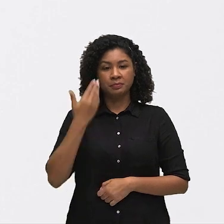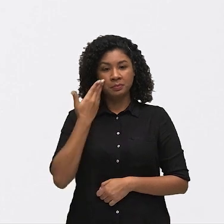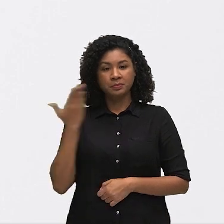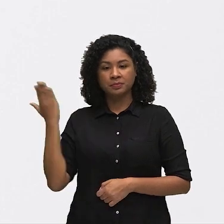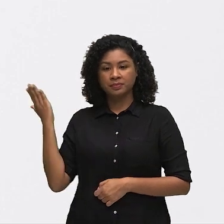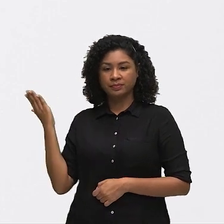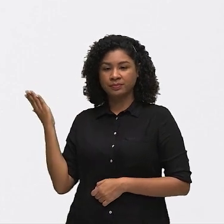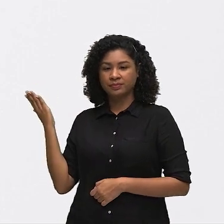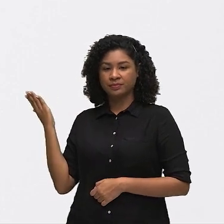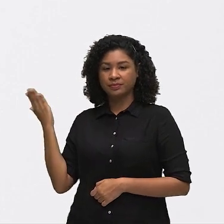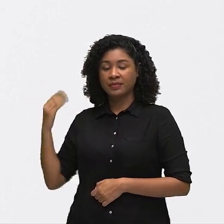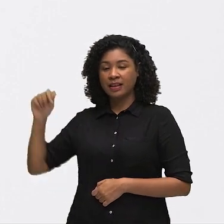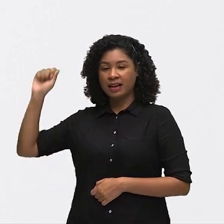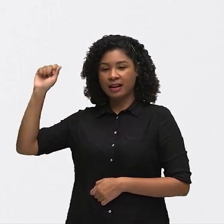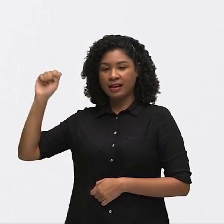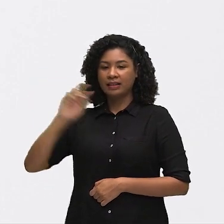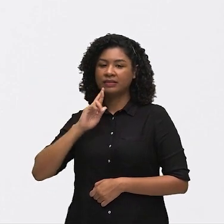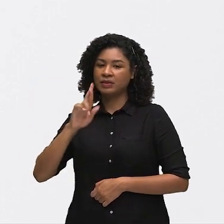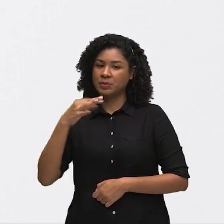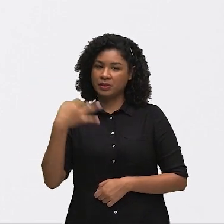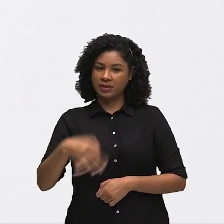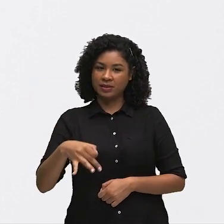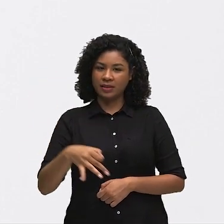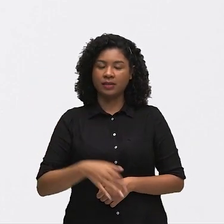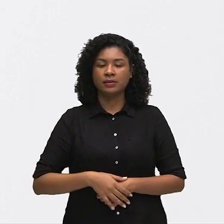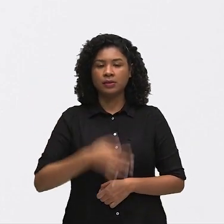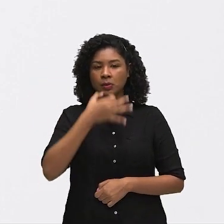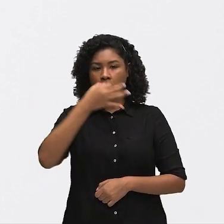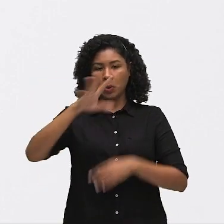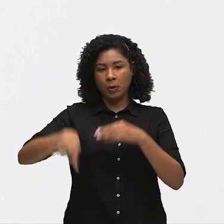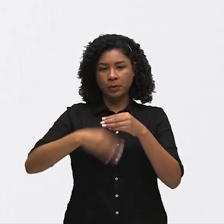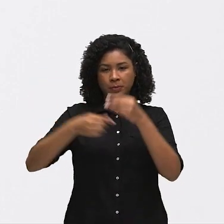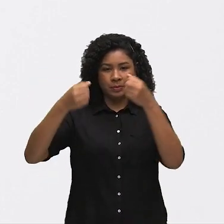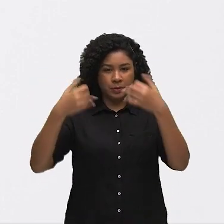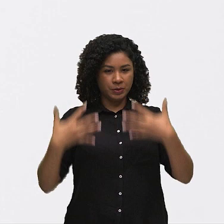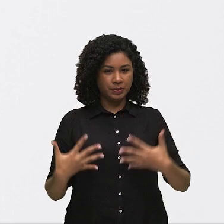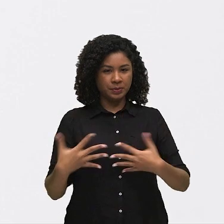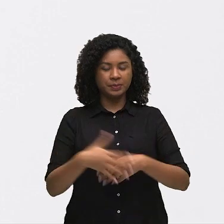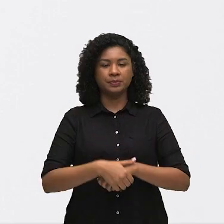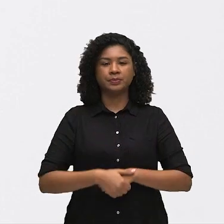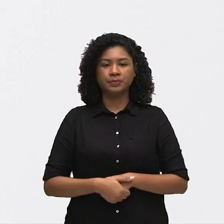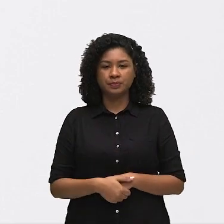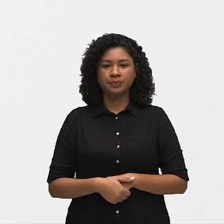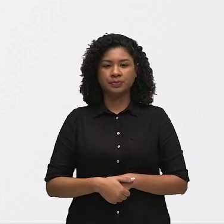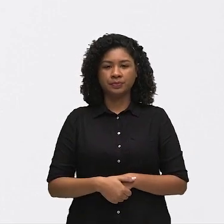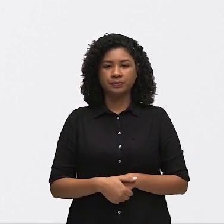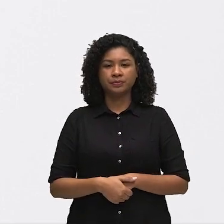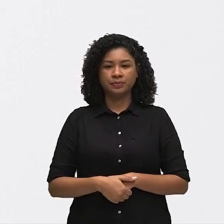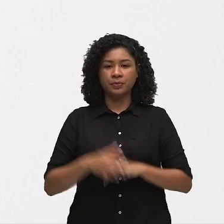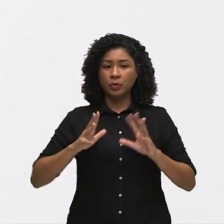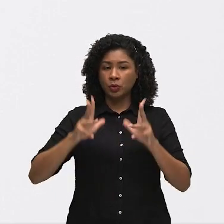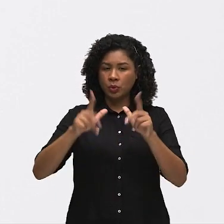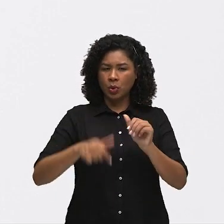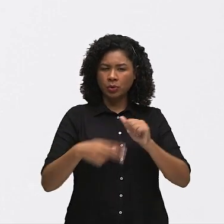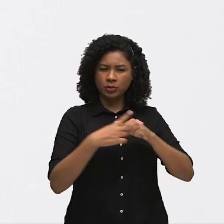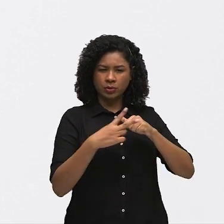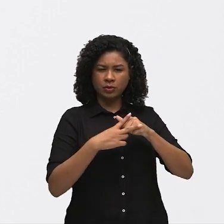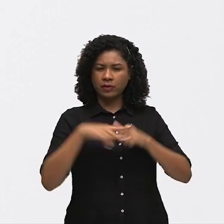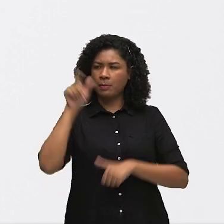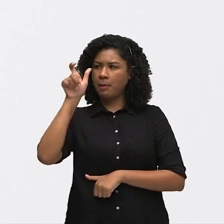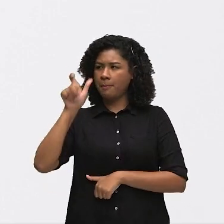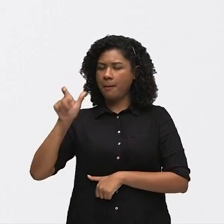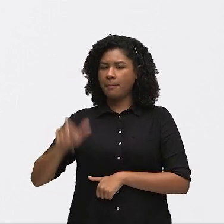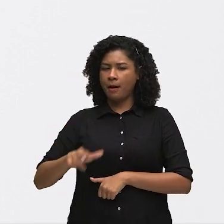A, presente do indicativo, nosso gabarito, e o comentário é o que diz. A alternativa correta é a letra A. Todos os verbos destacados do poema